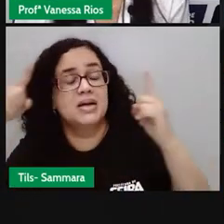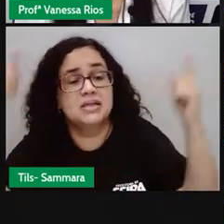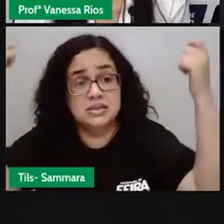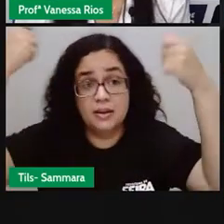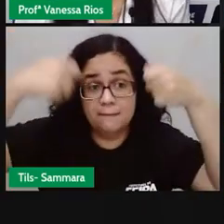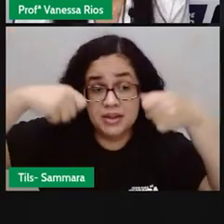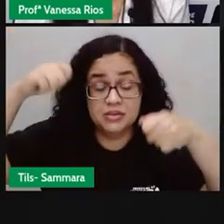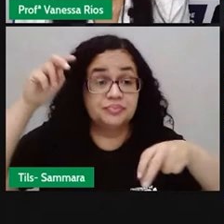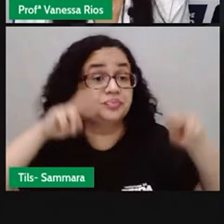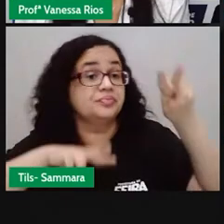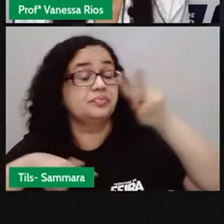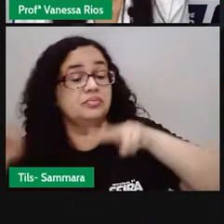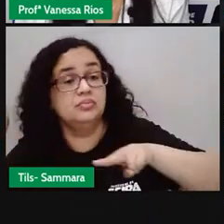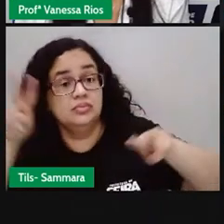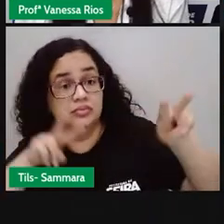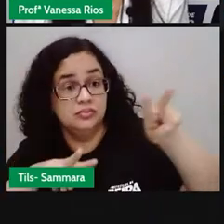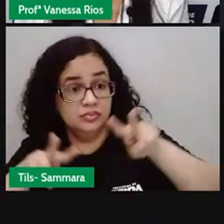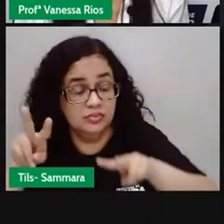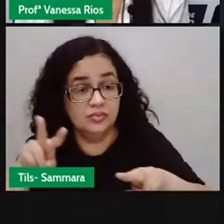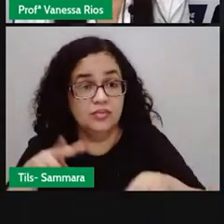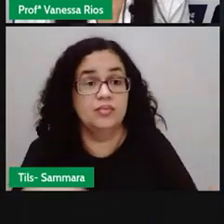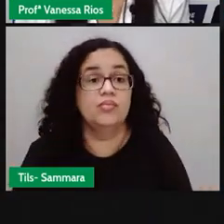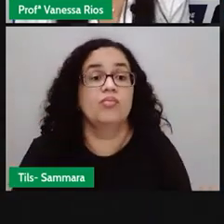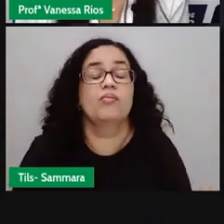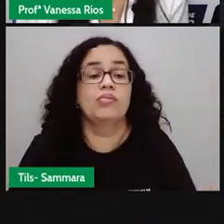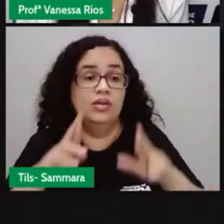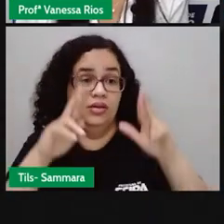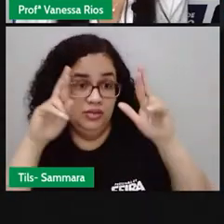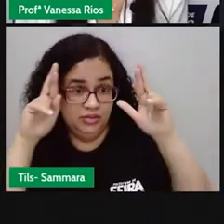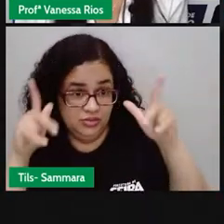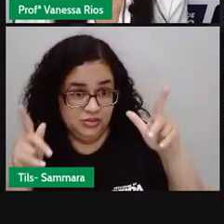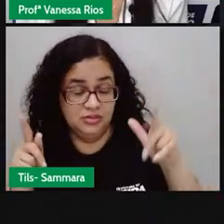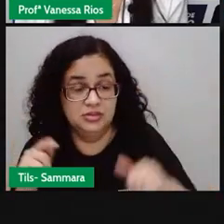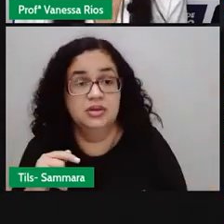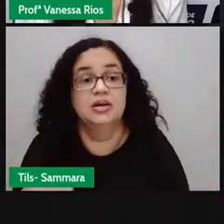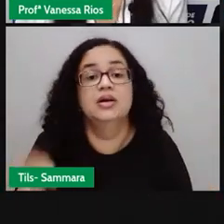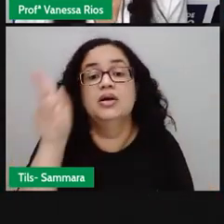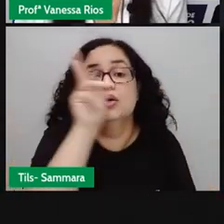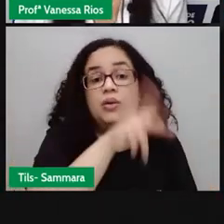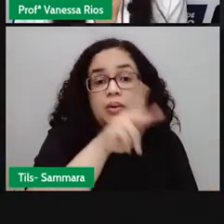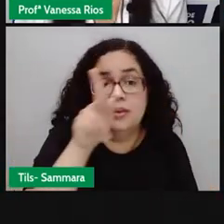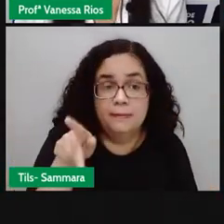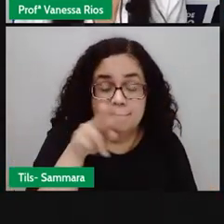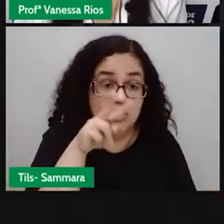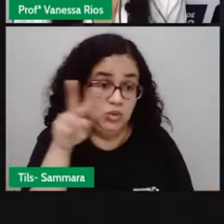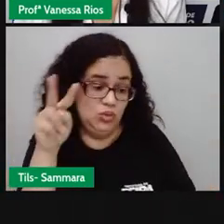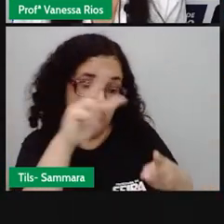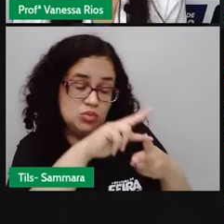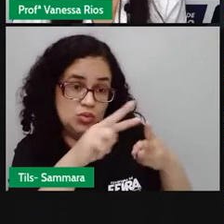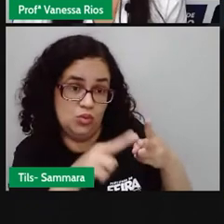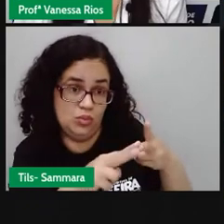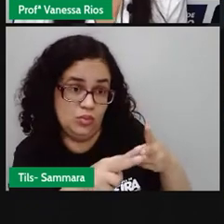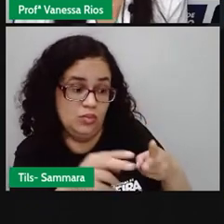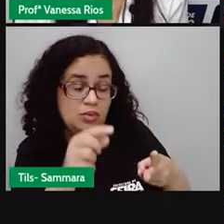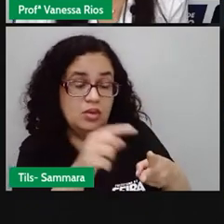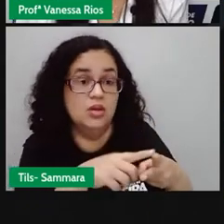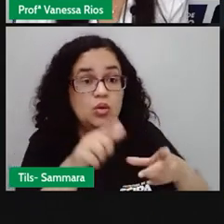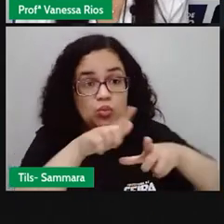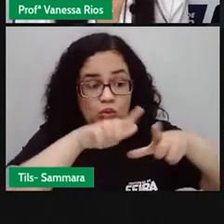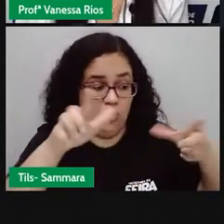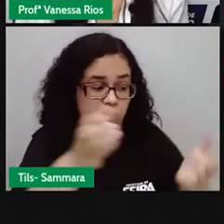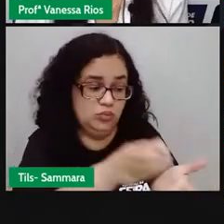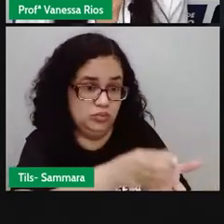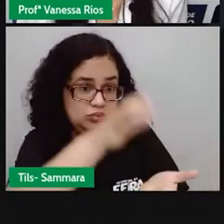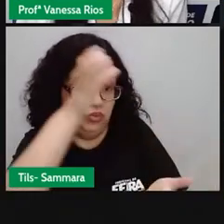precisa observar eles em situações diferentes. A Pró trouxe para ilustrar aí dois copos, um copo